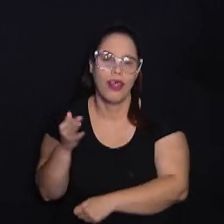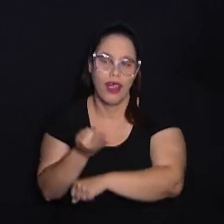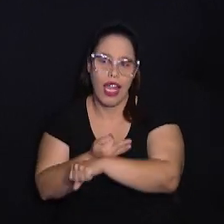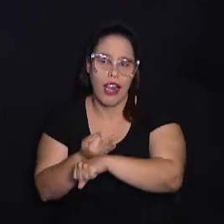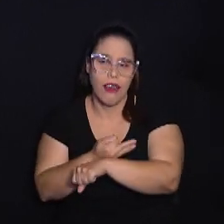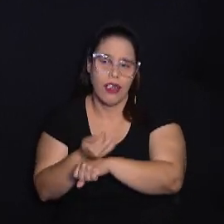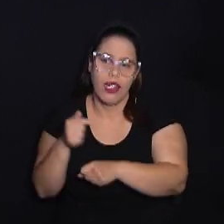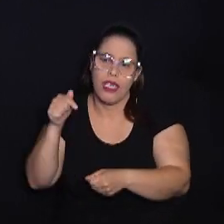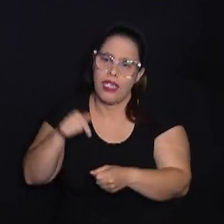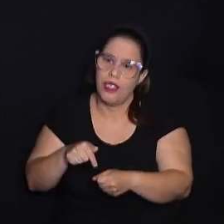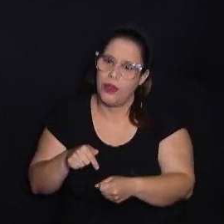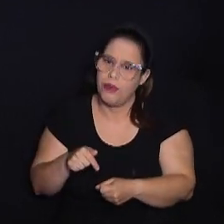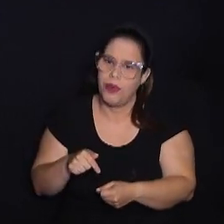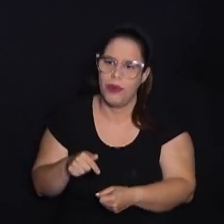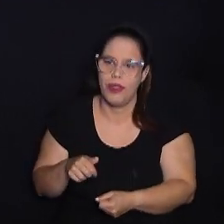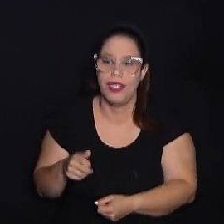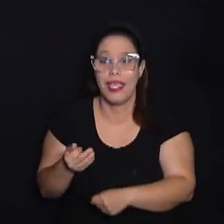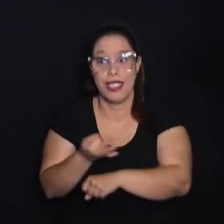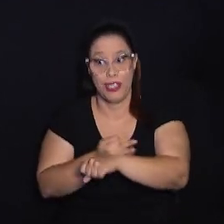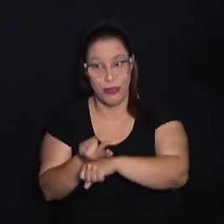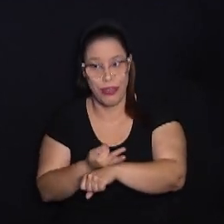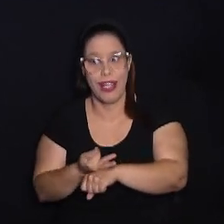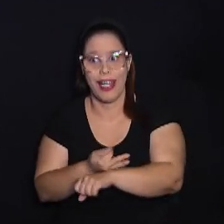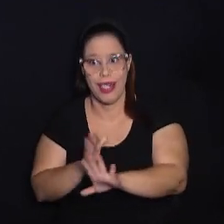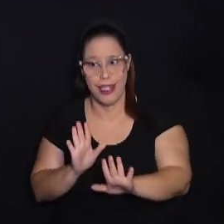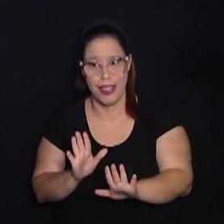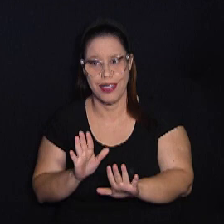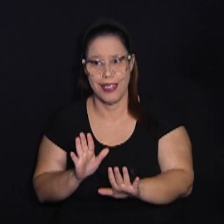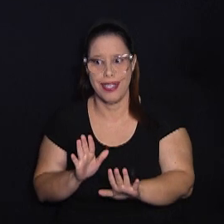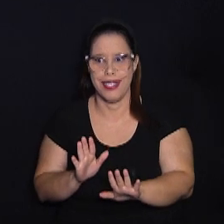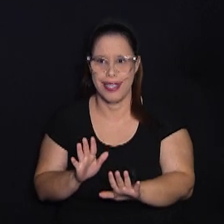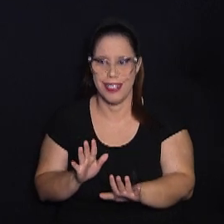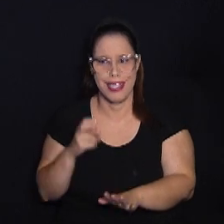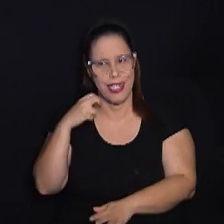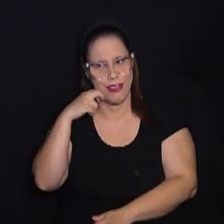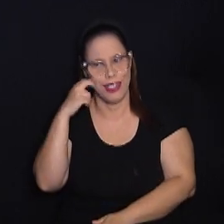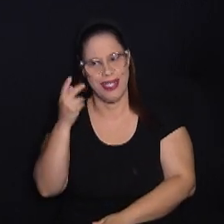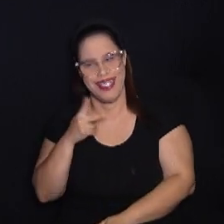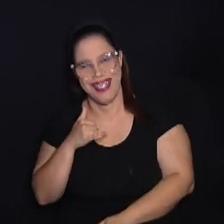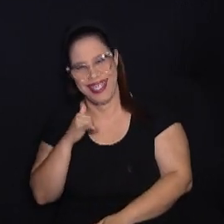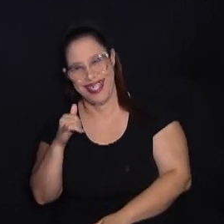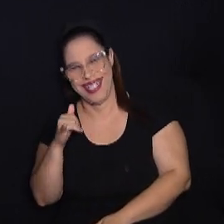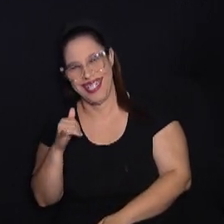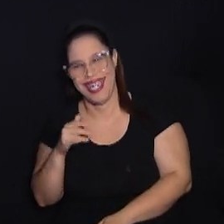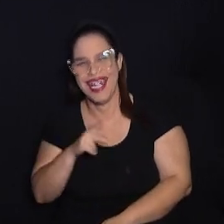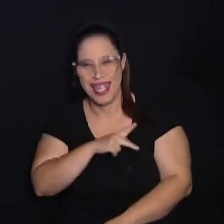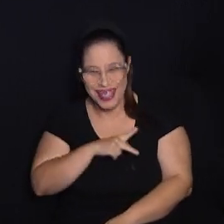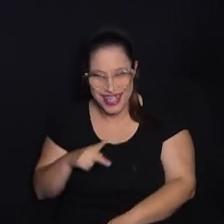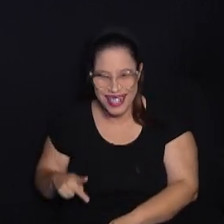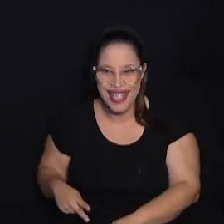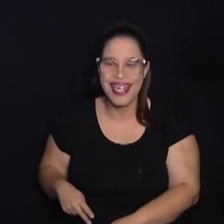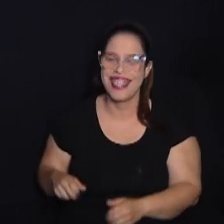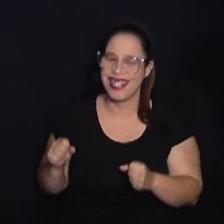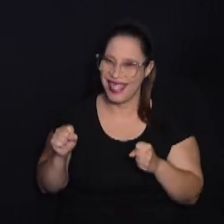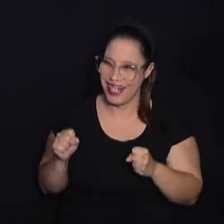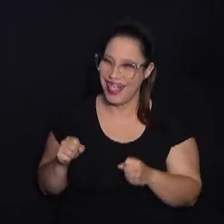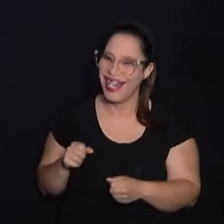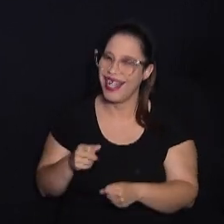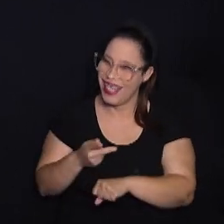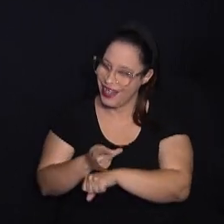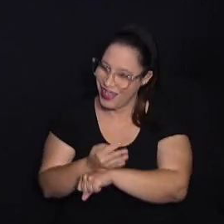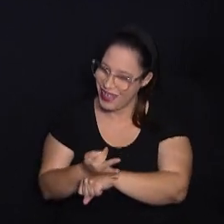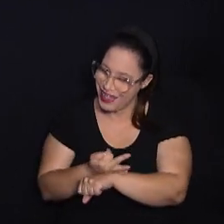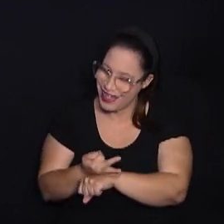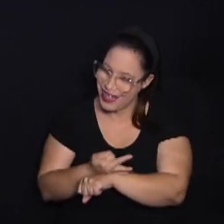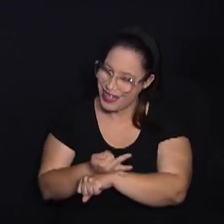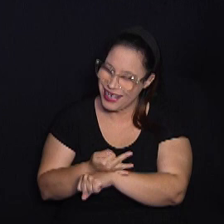estar aqui porque ele está literalmente de férias, então ele não tem vergonha de falar, né? O presidente tem direito a férias, né? E ele falou, olha, manda